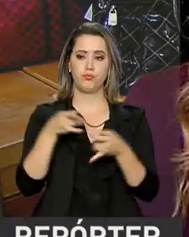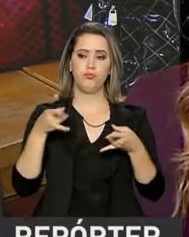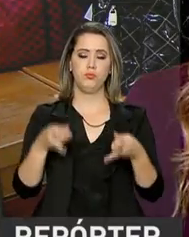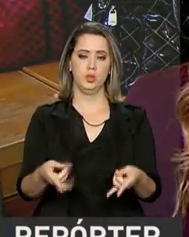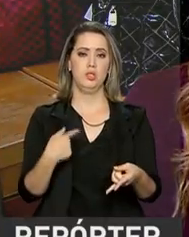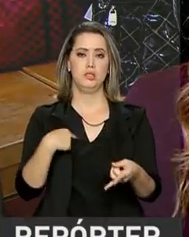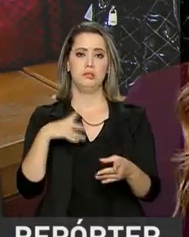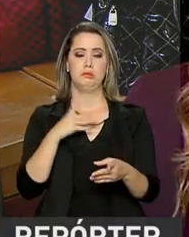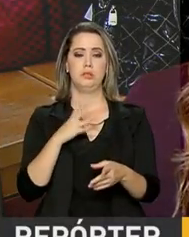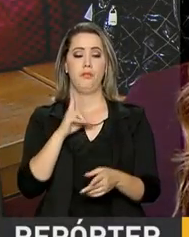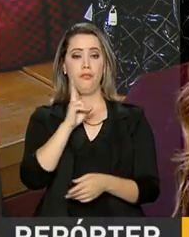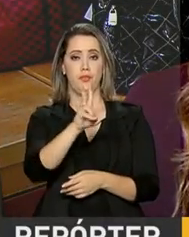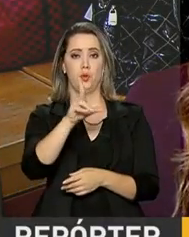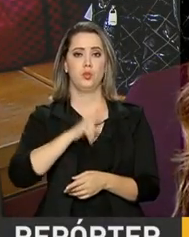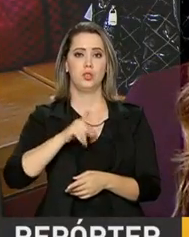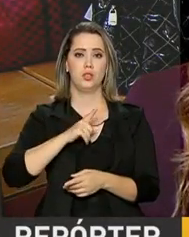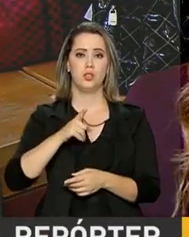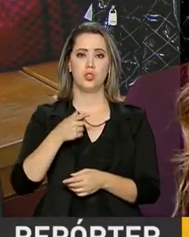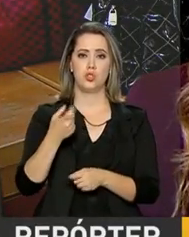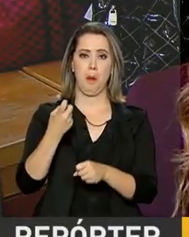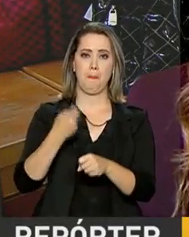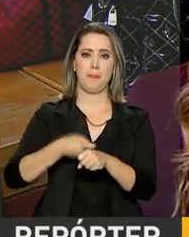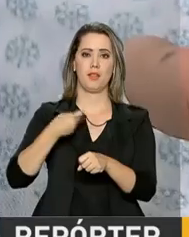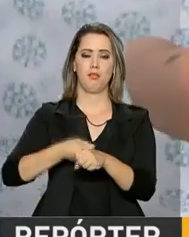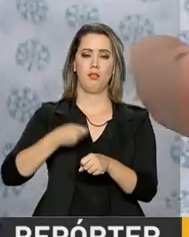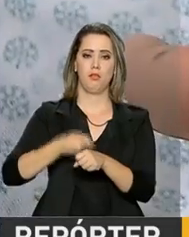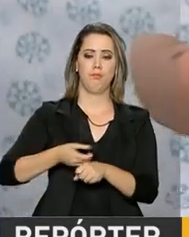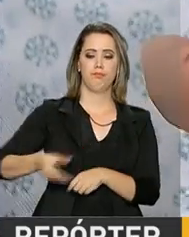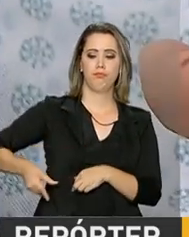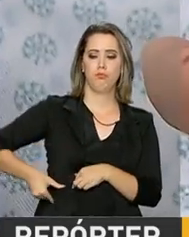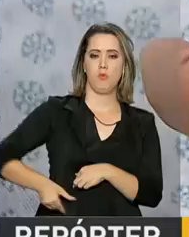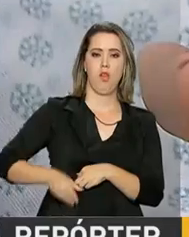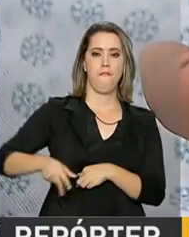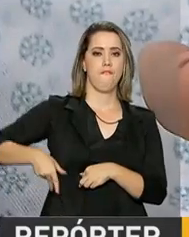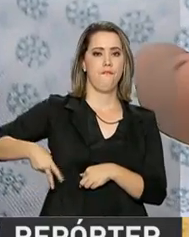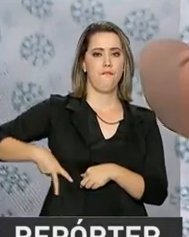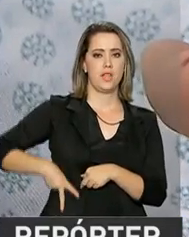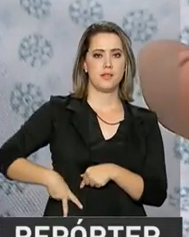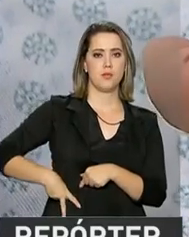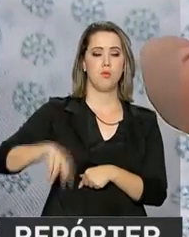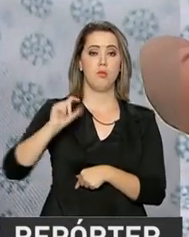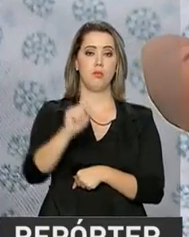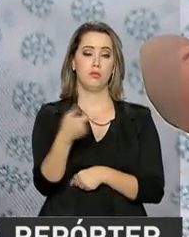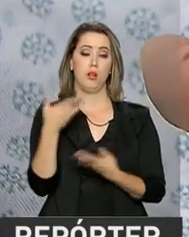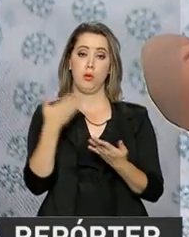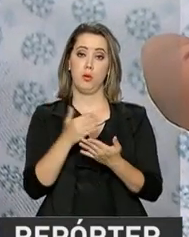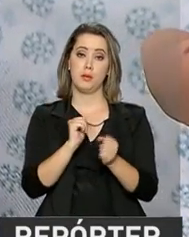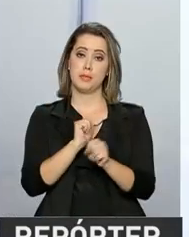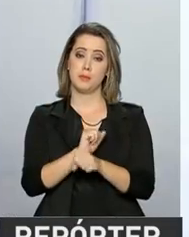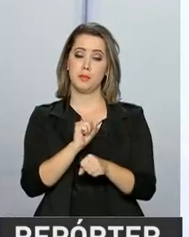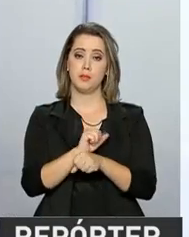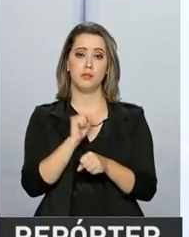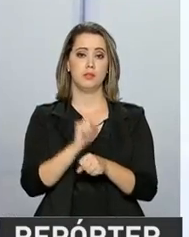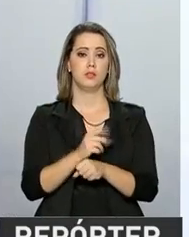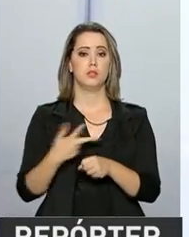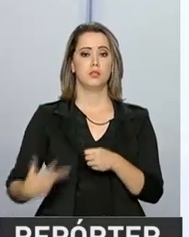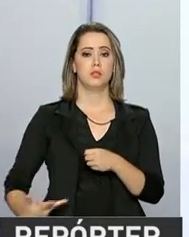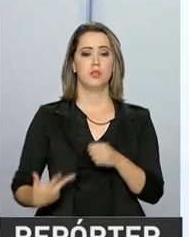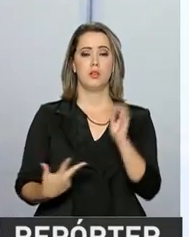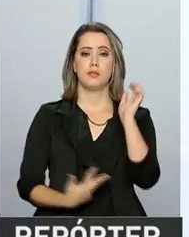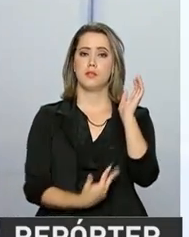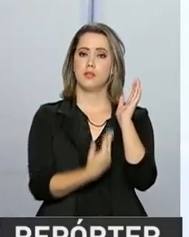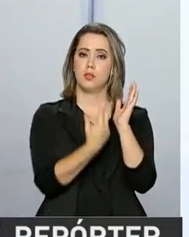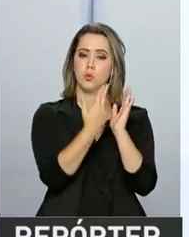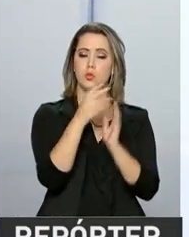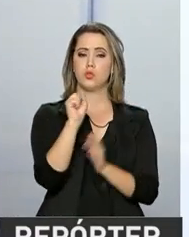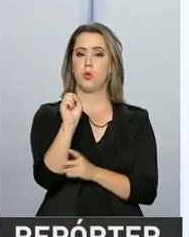Sônia descobriu que estava com pedras na vesícula biliar desde então a doméstica está na fila para fazer a cirurgia pelo sistema único